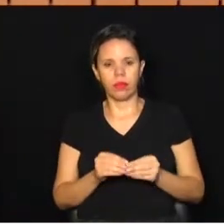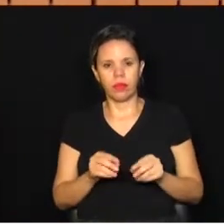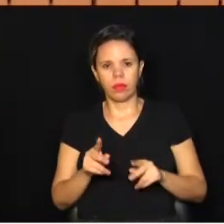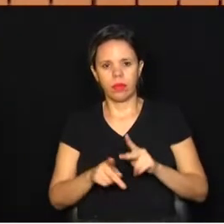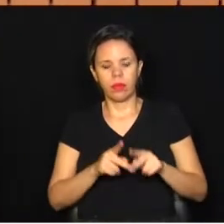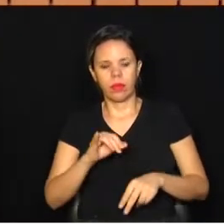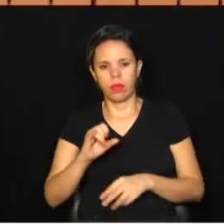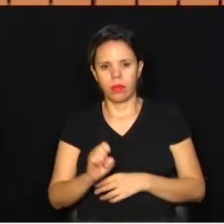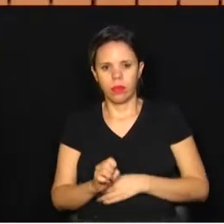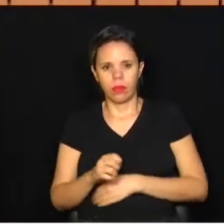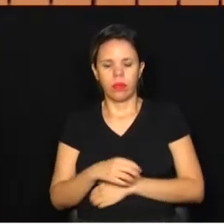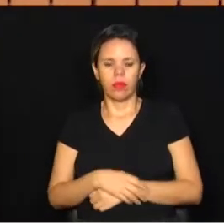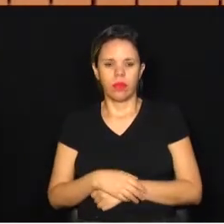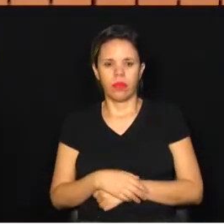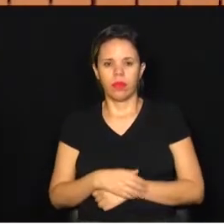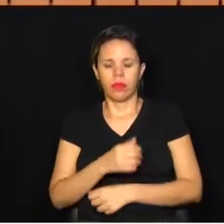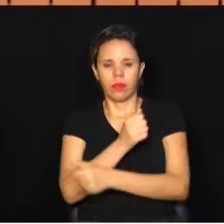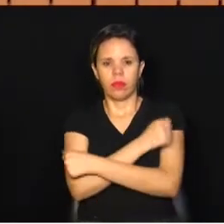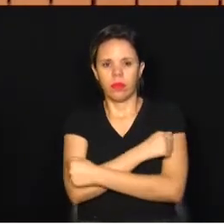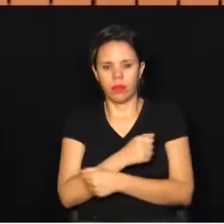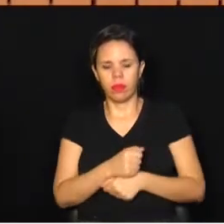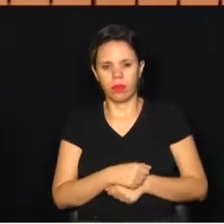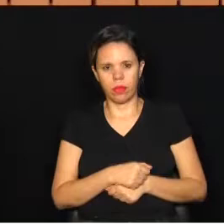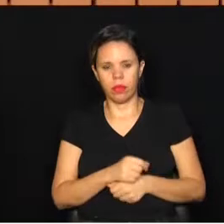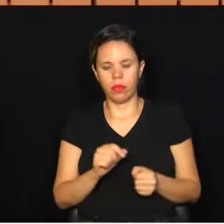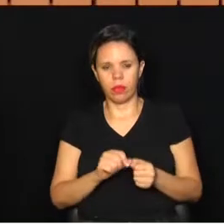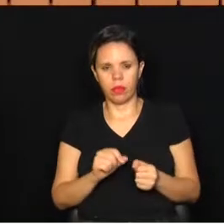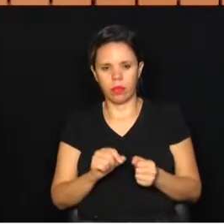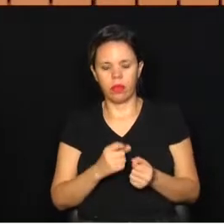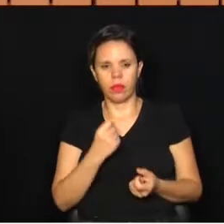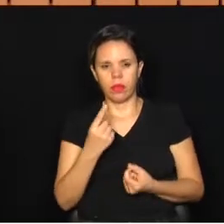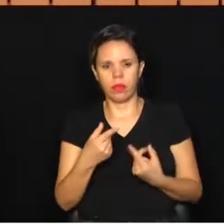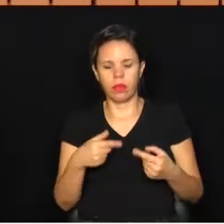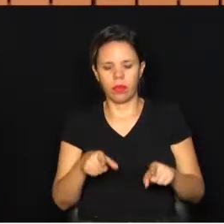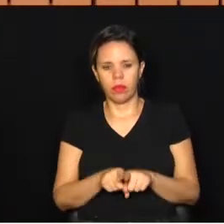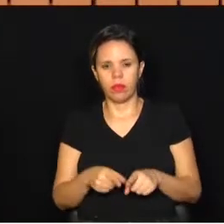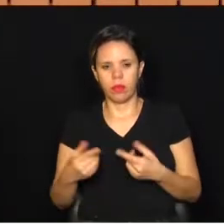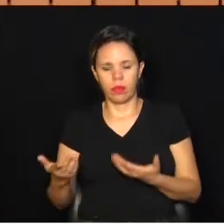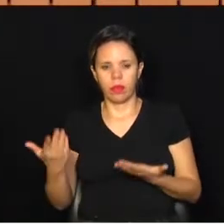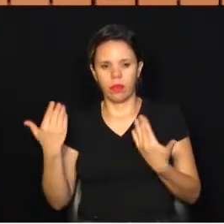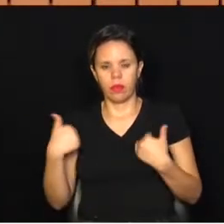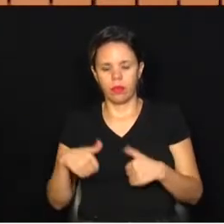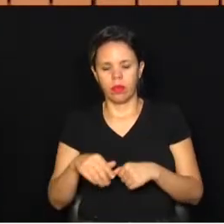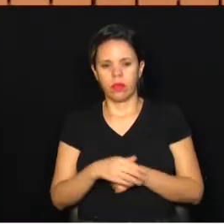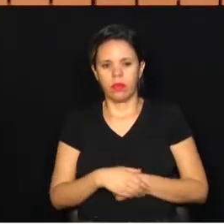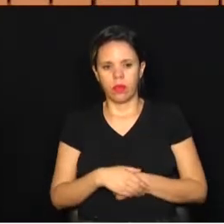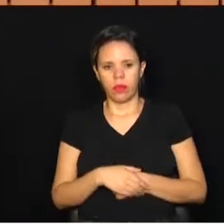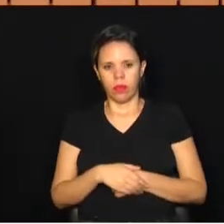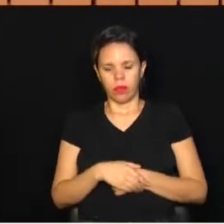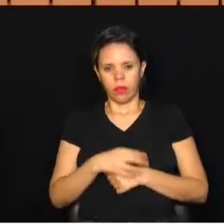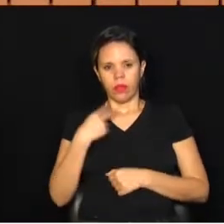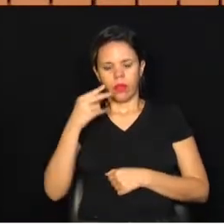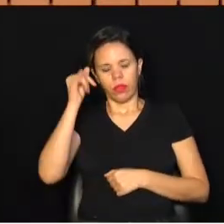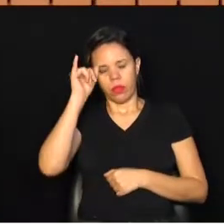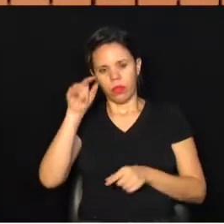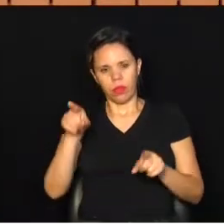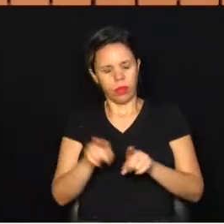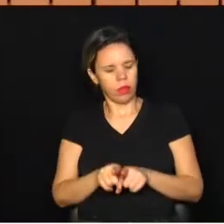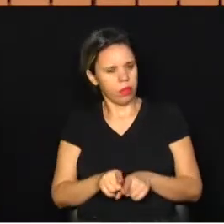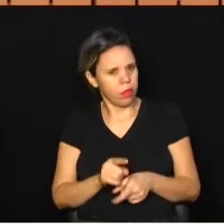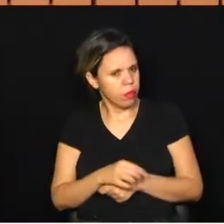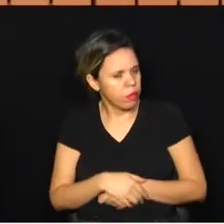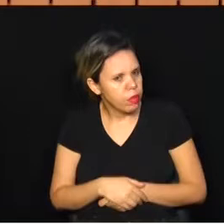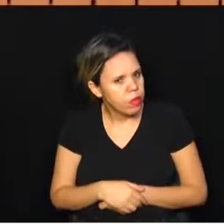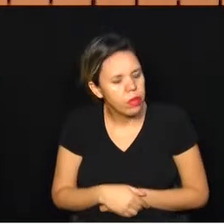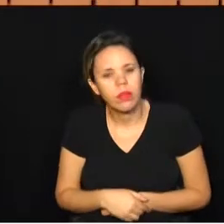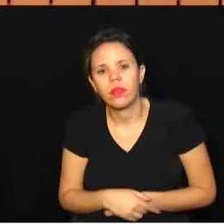José Roberto Valini, um abraço a ele. Ele faz algumas considerações aqui para mim, para o Paulo Búfalo, e também informa